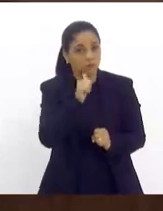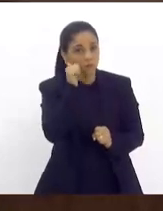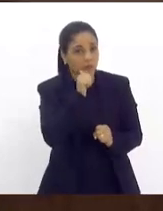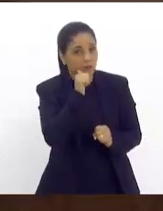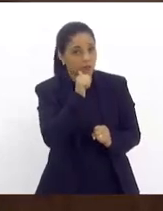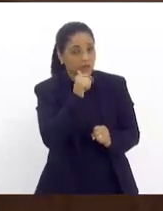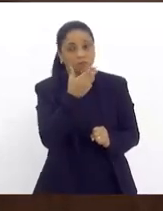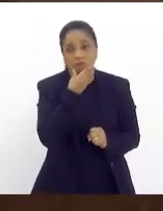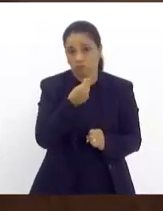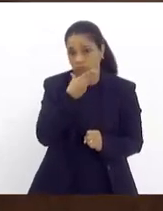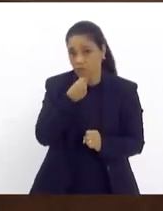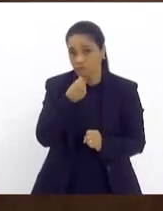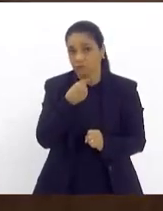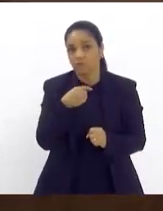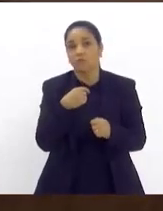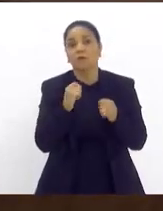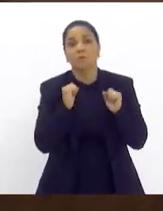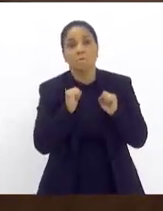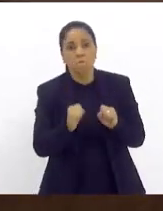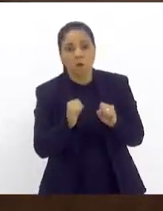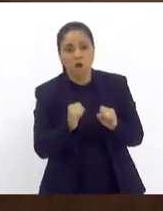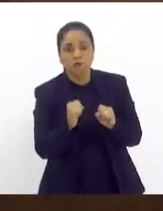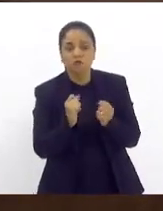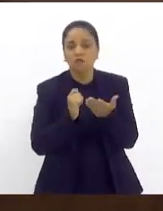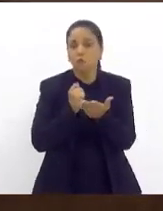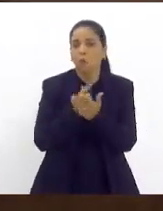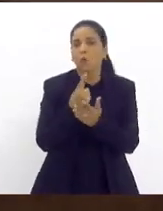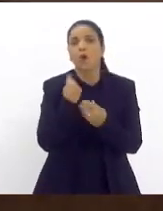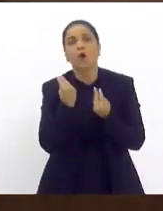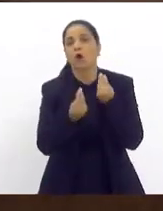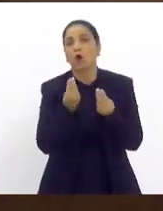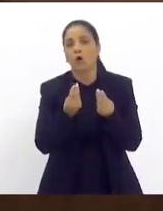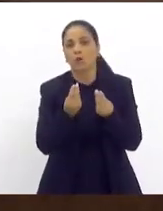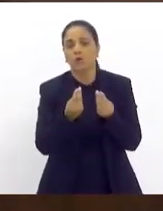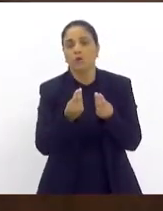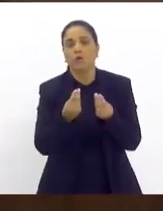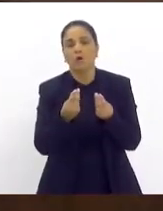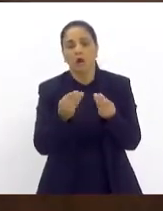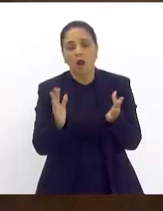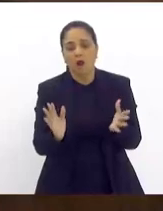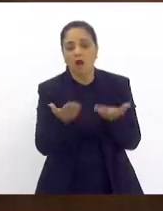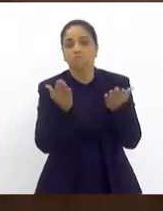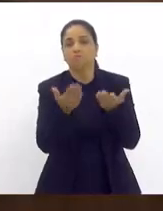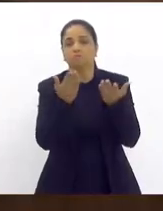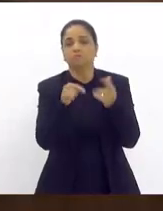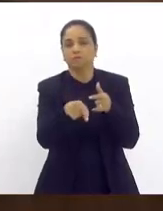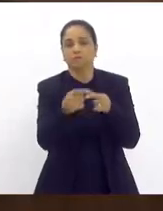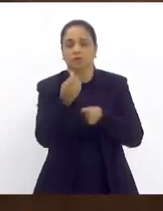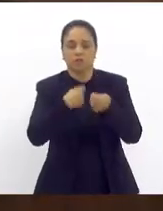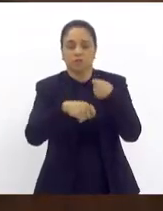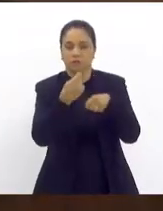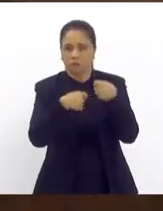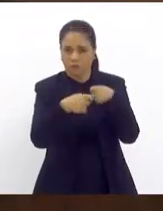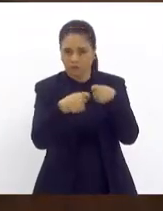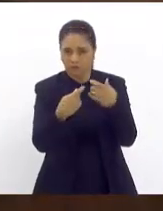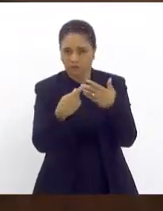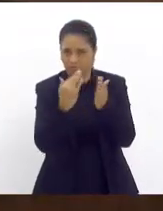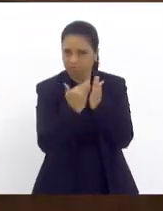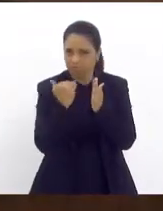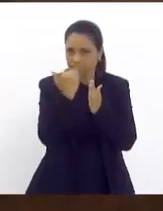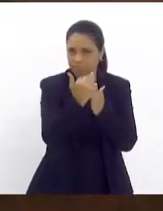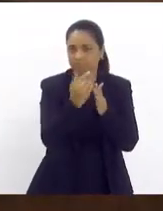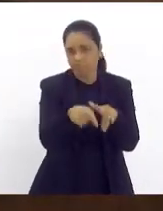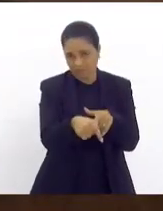e desses trabalhadores o aumento do poder de compra é um incremento no sentido do aquecimento da economia a economia